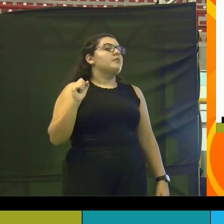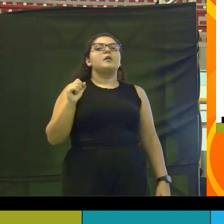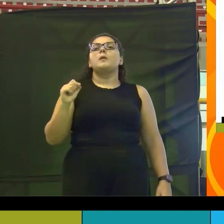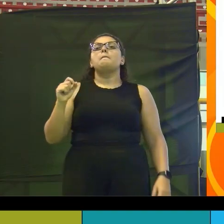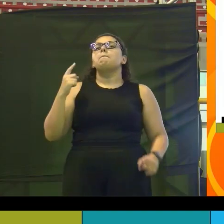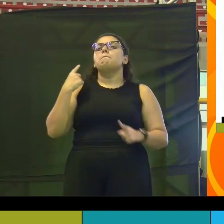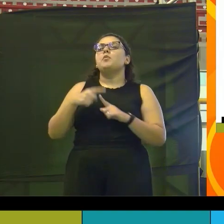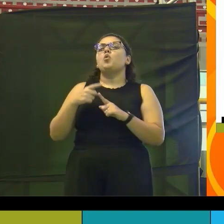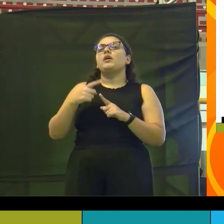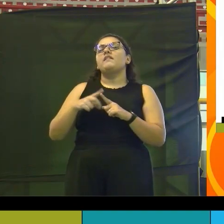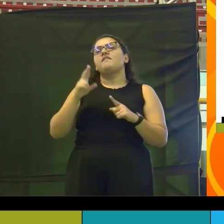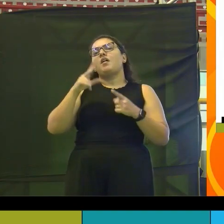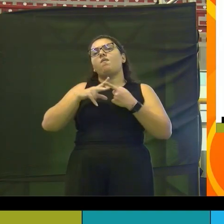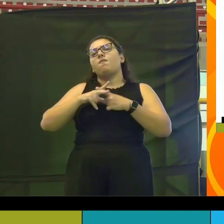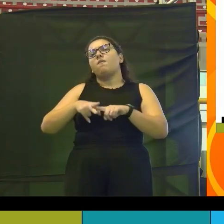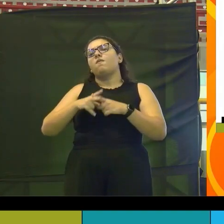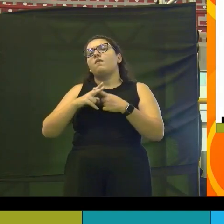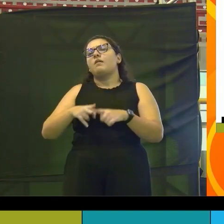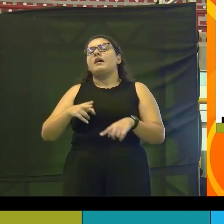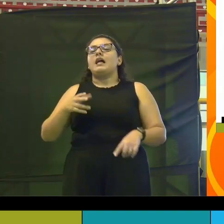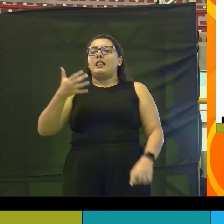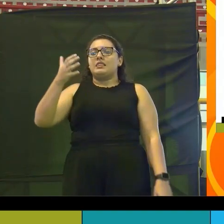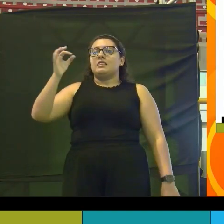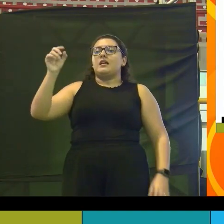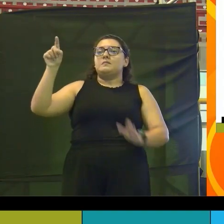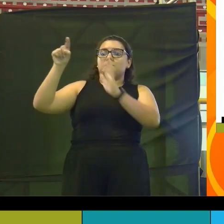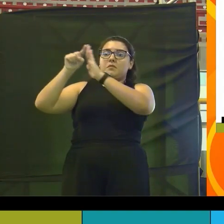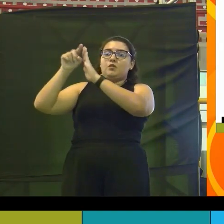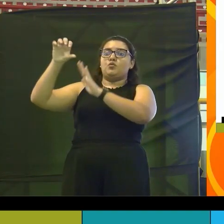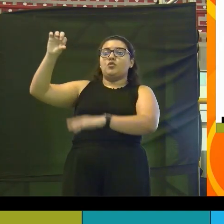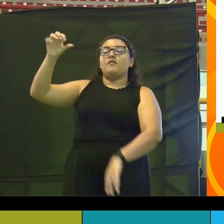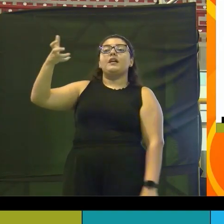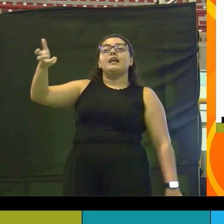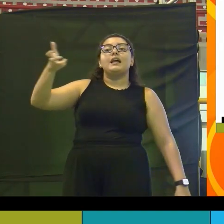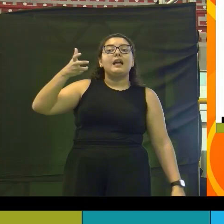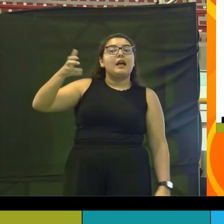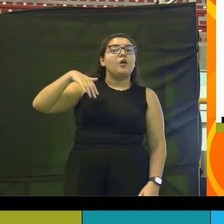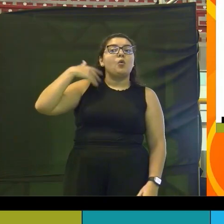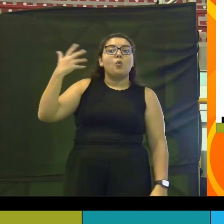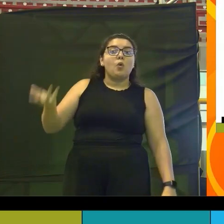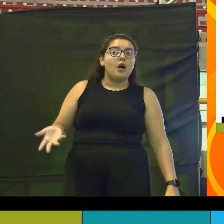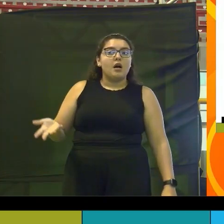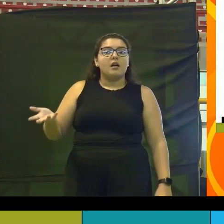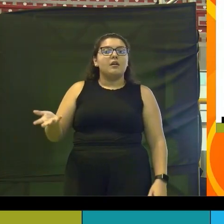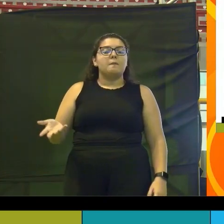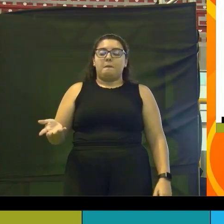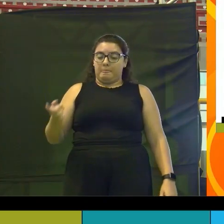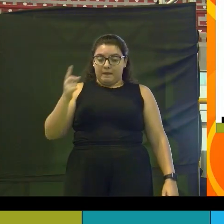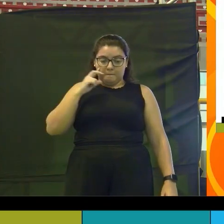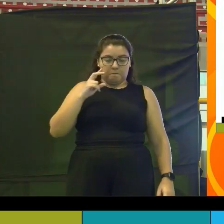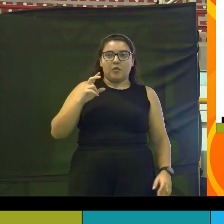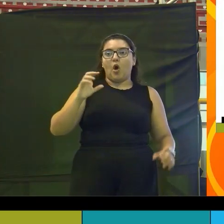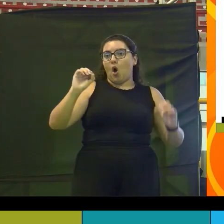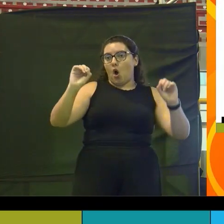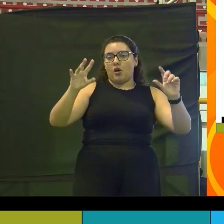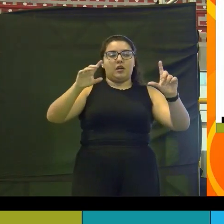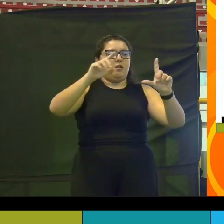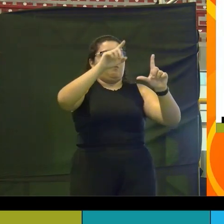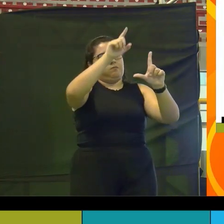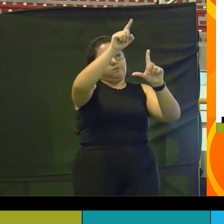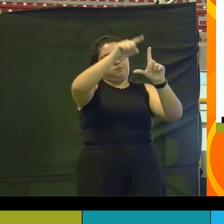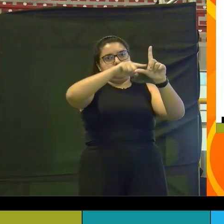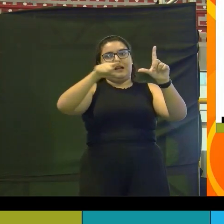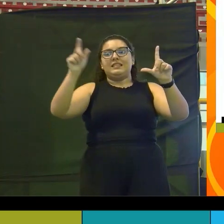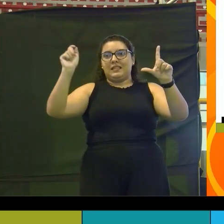por que tu vai ajustar para 10 a menos 9? Porque a questão que é, as organelas estão todas em